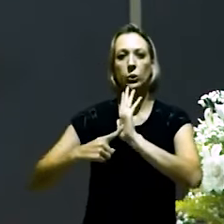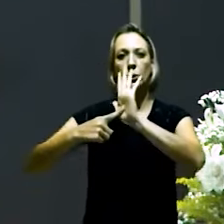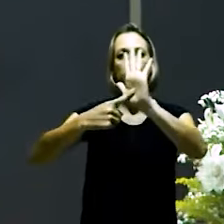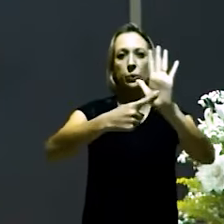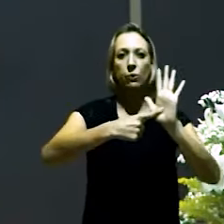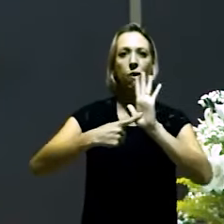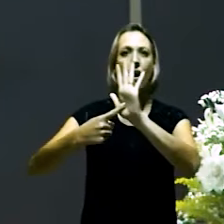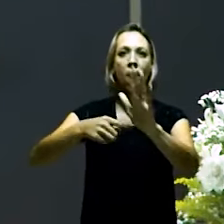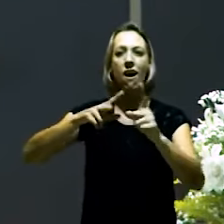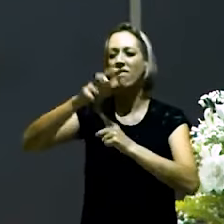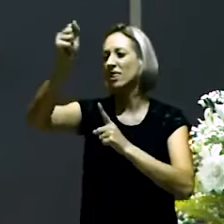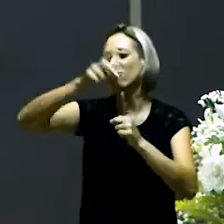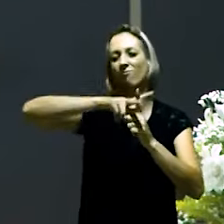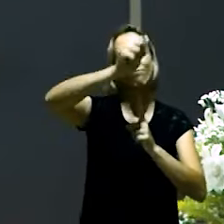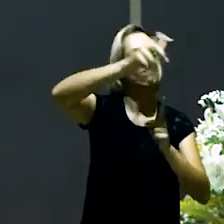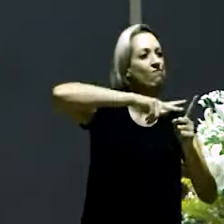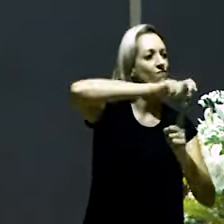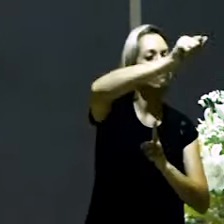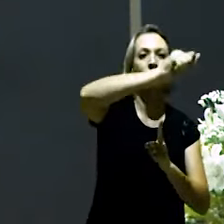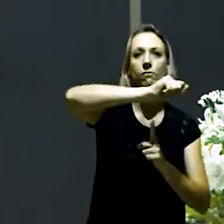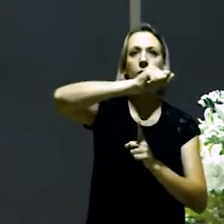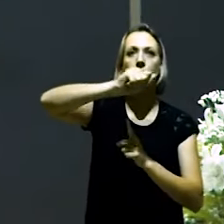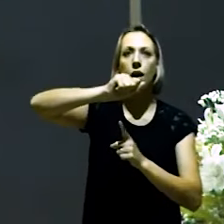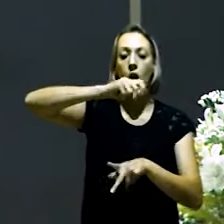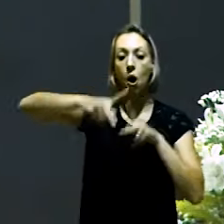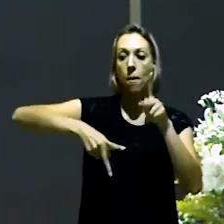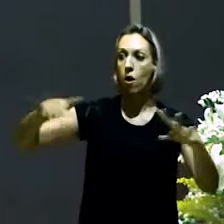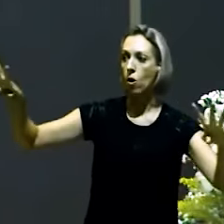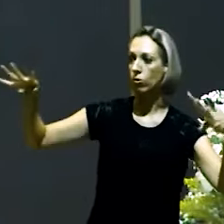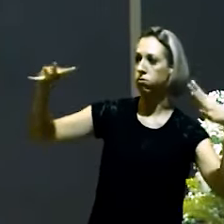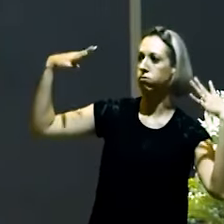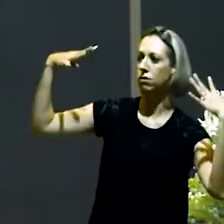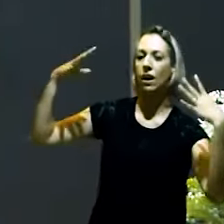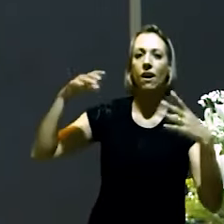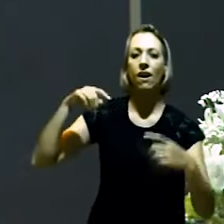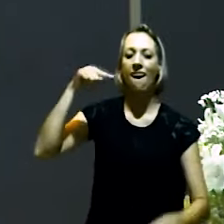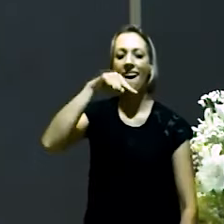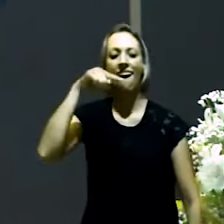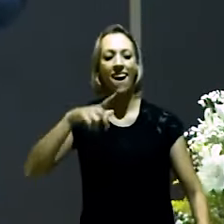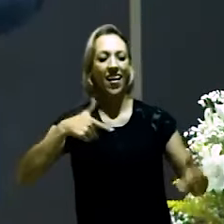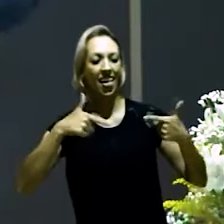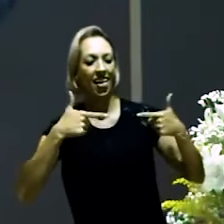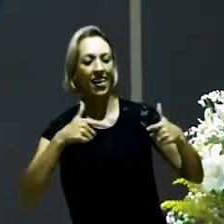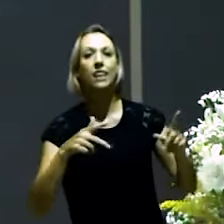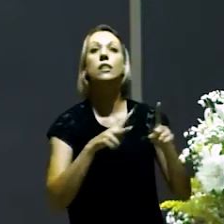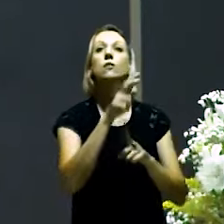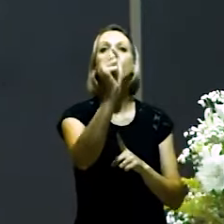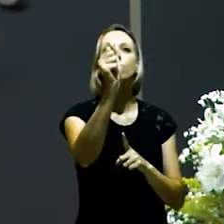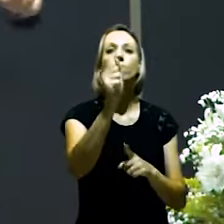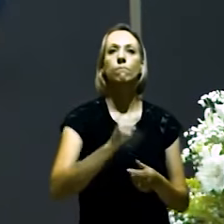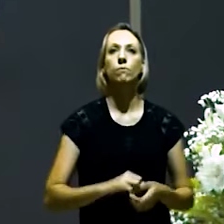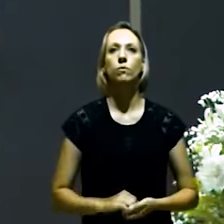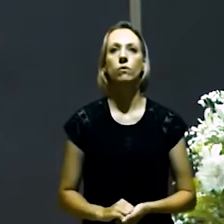levados para sermos exibidos publicamente e envergonhados. Aí Paulo diz assim, ó. Sabe